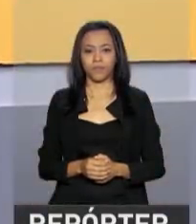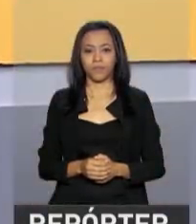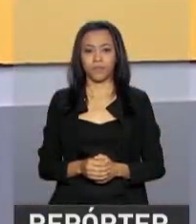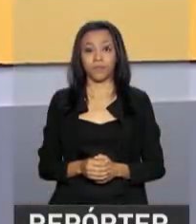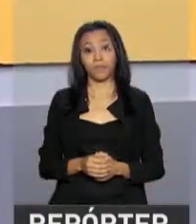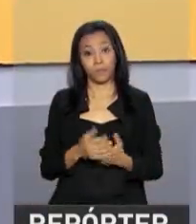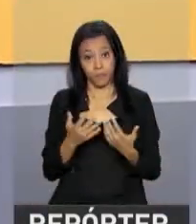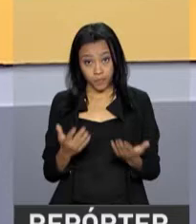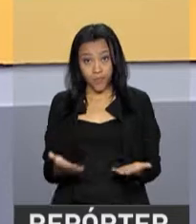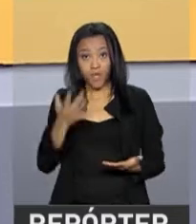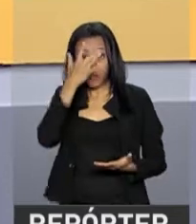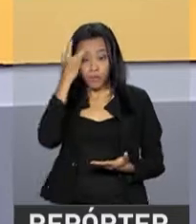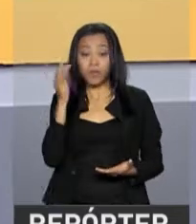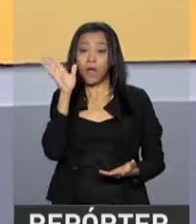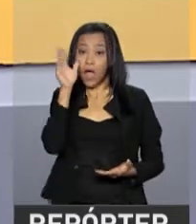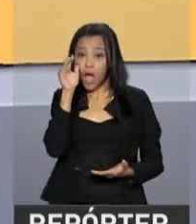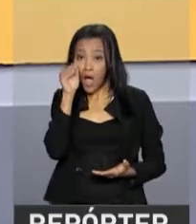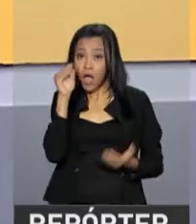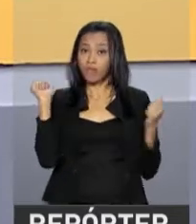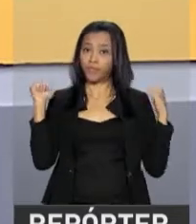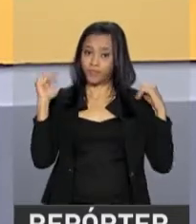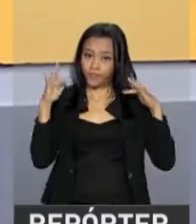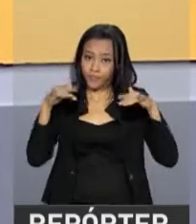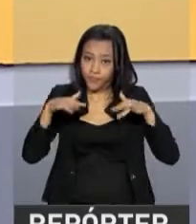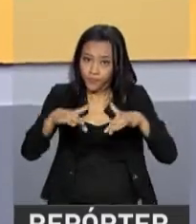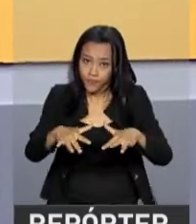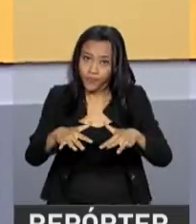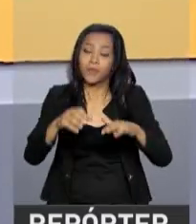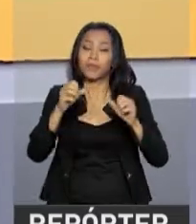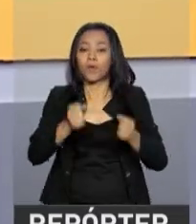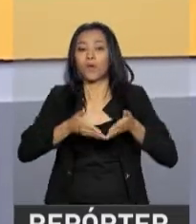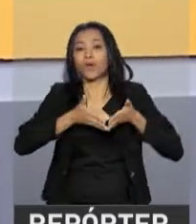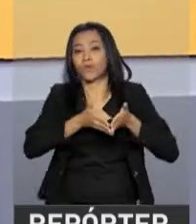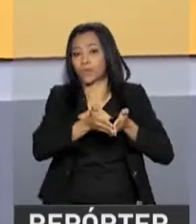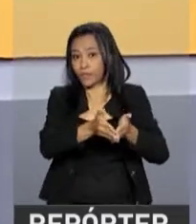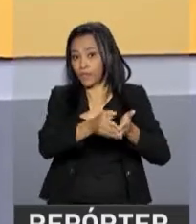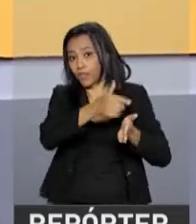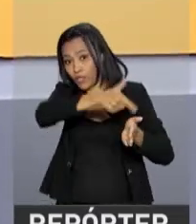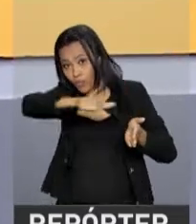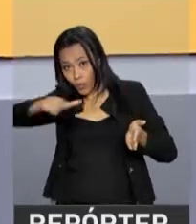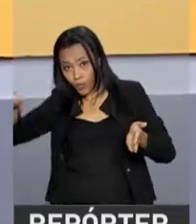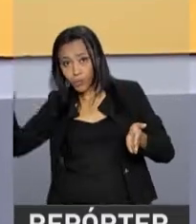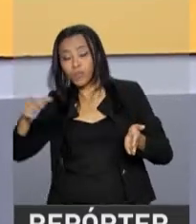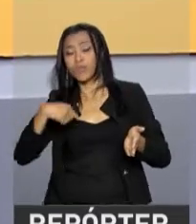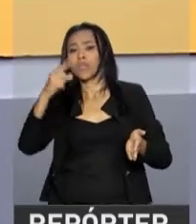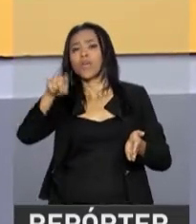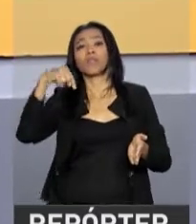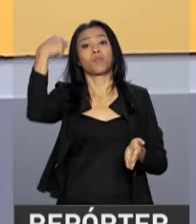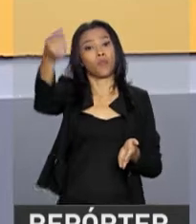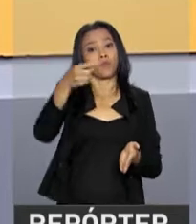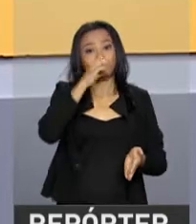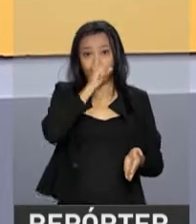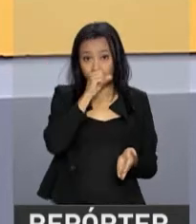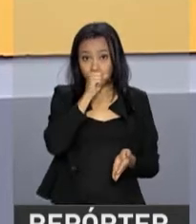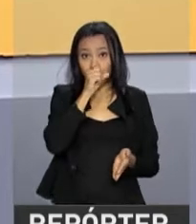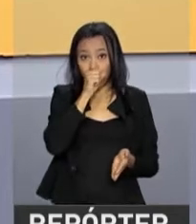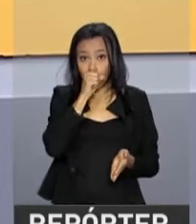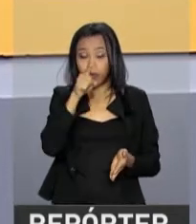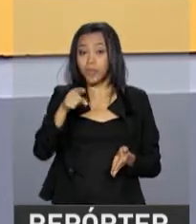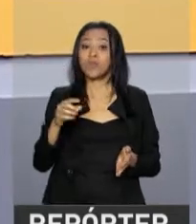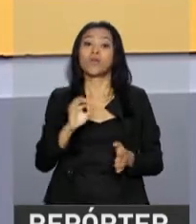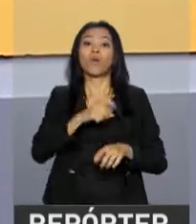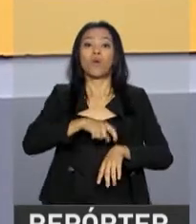E olha, o público pode visitar de graça o Cisne Branco e outros veleiros até o próximo sábado no cais do Pier Mauá,